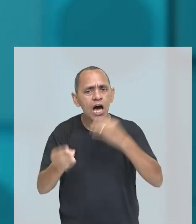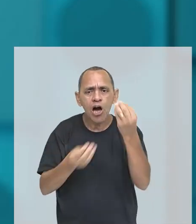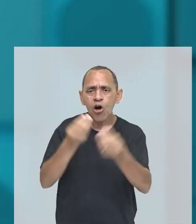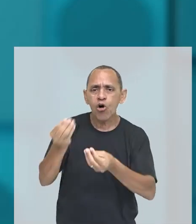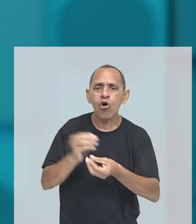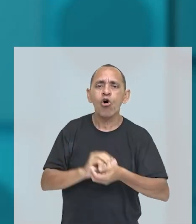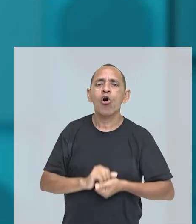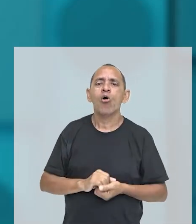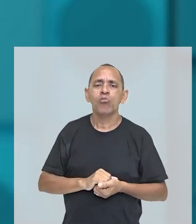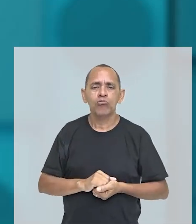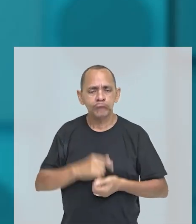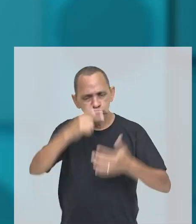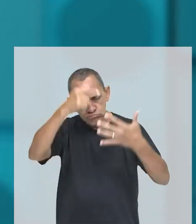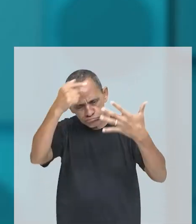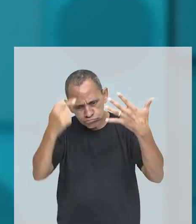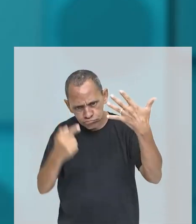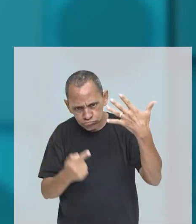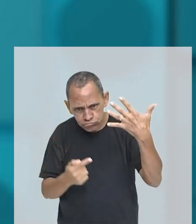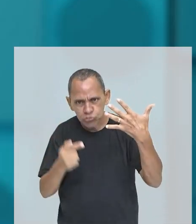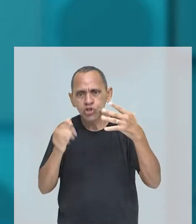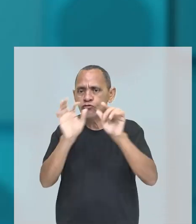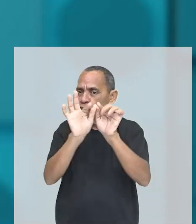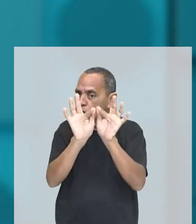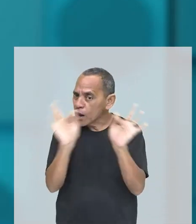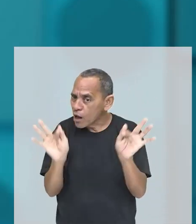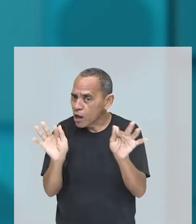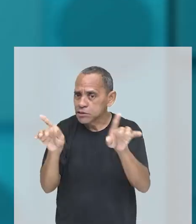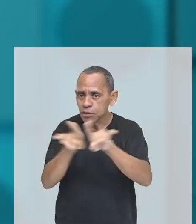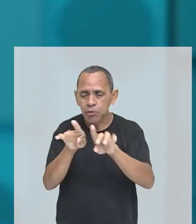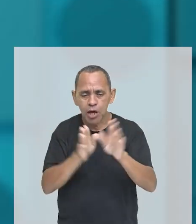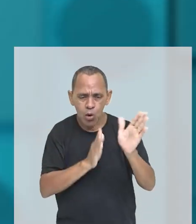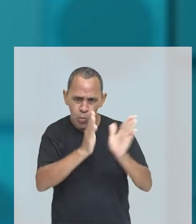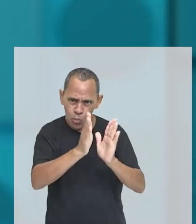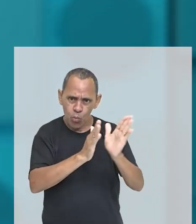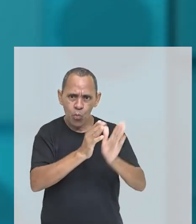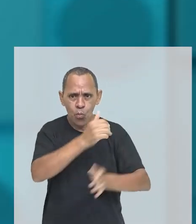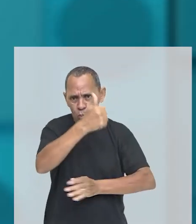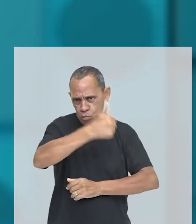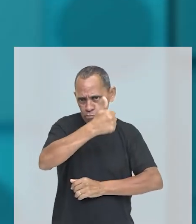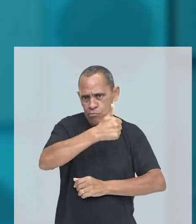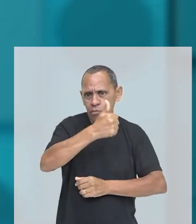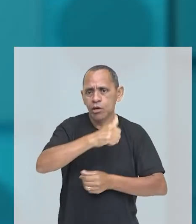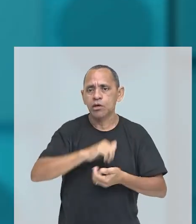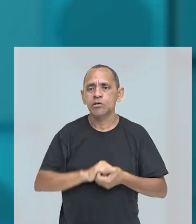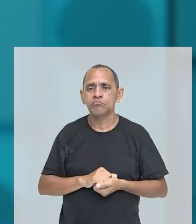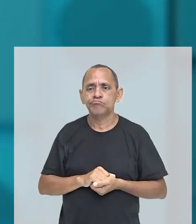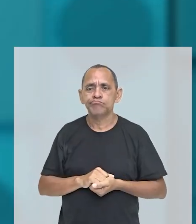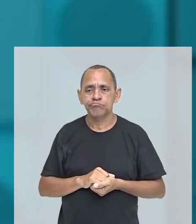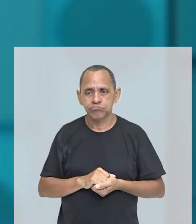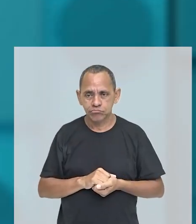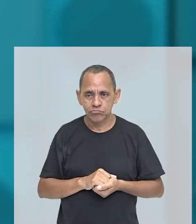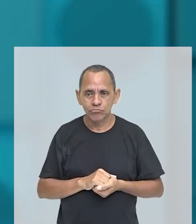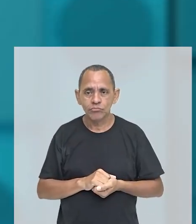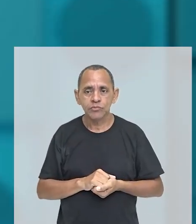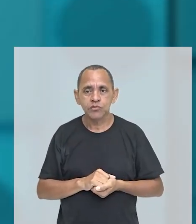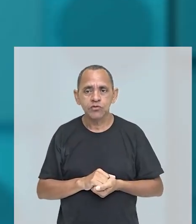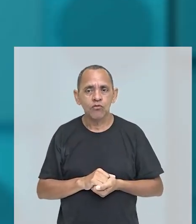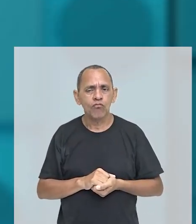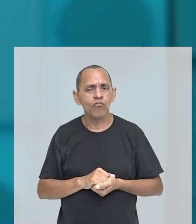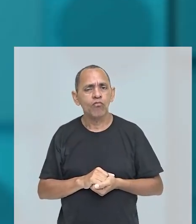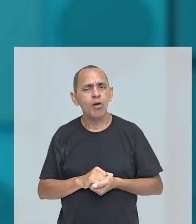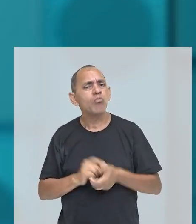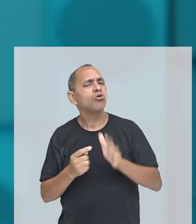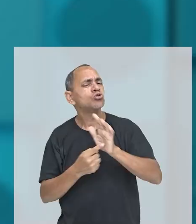tópico gramatical, frasal, aliás, que é o primeiro período ali de cada parágrafo, ele vai então dar